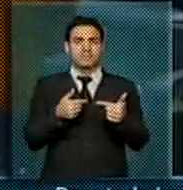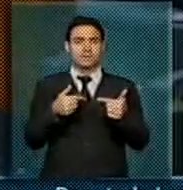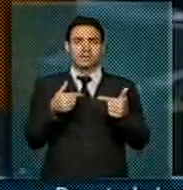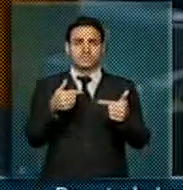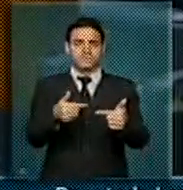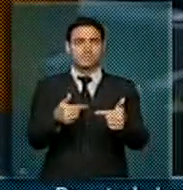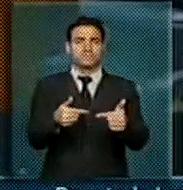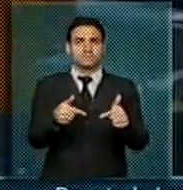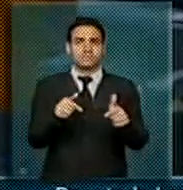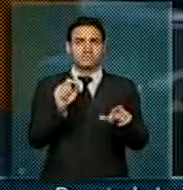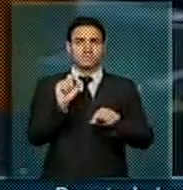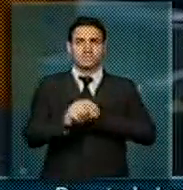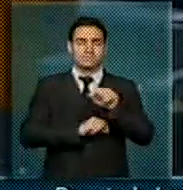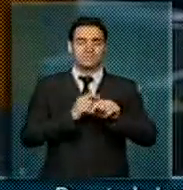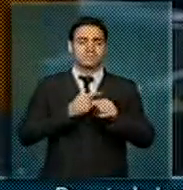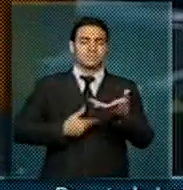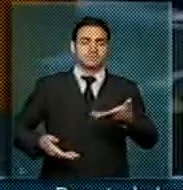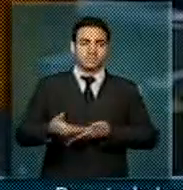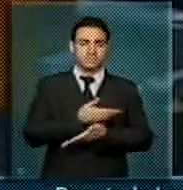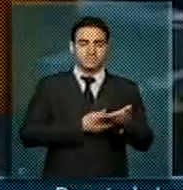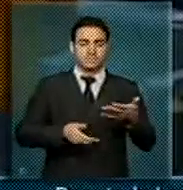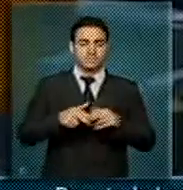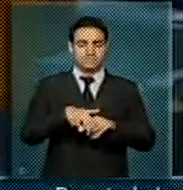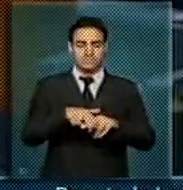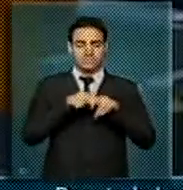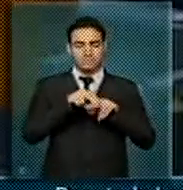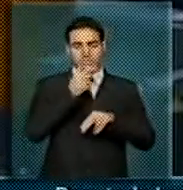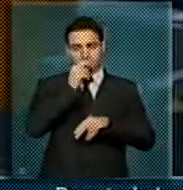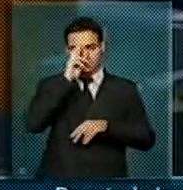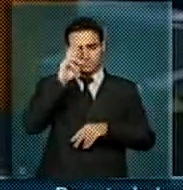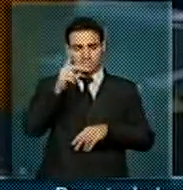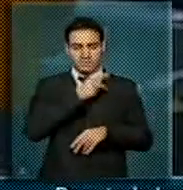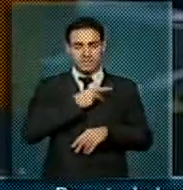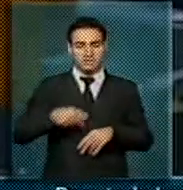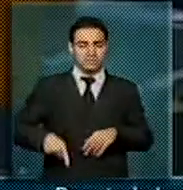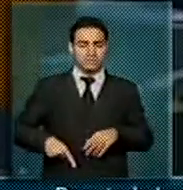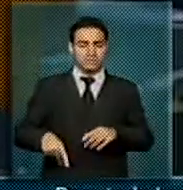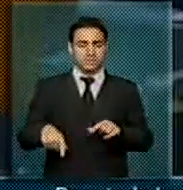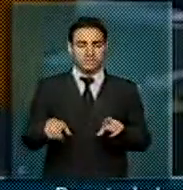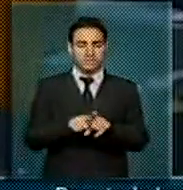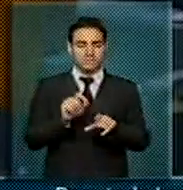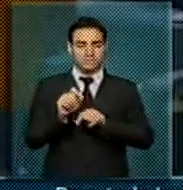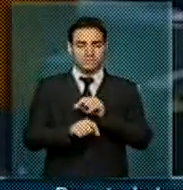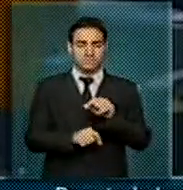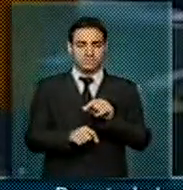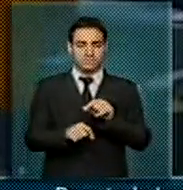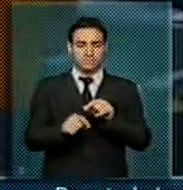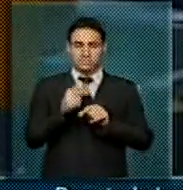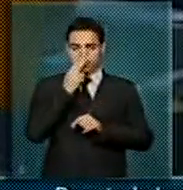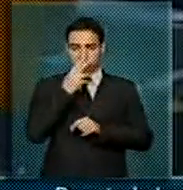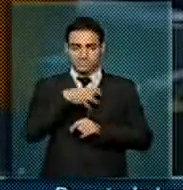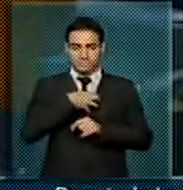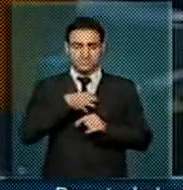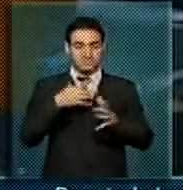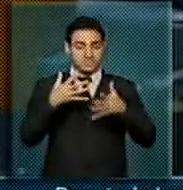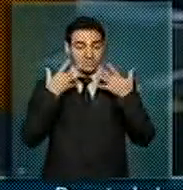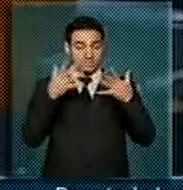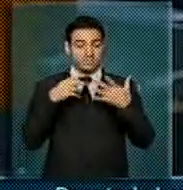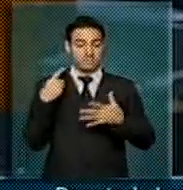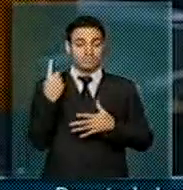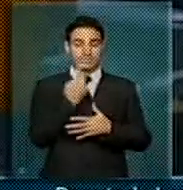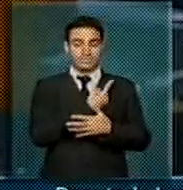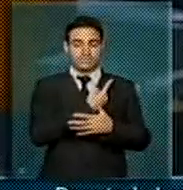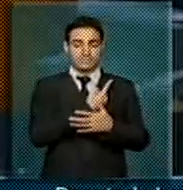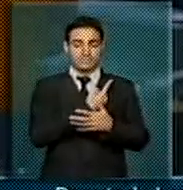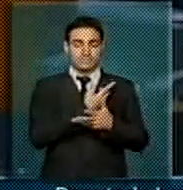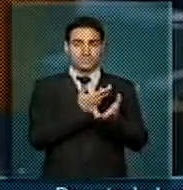mais justa, fraterna. E é por isso, senhor presidente, senhores deputados, que foi com muita alegria que recebemos em Caratinga,